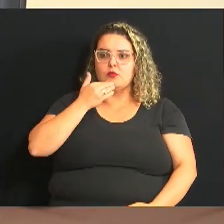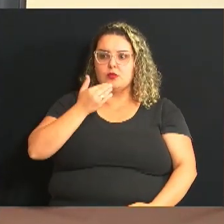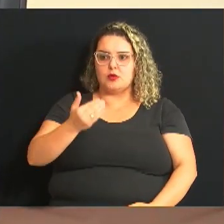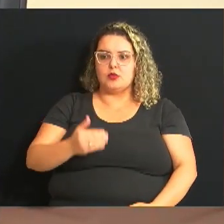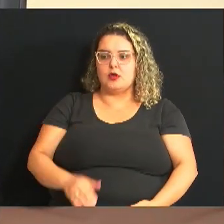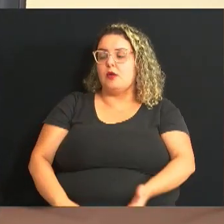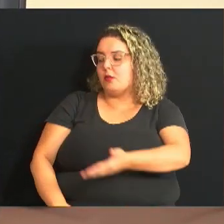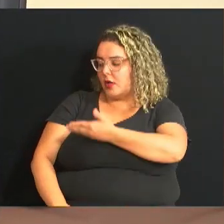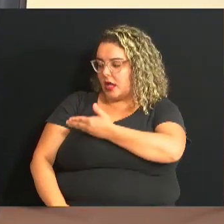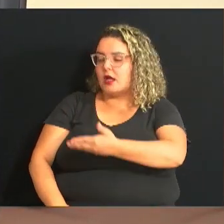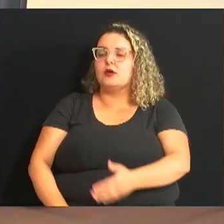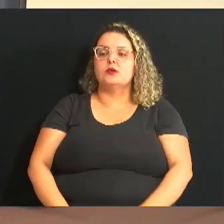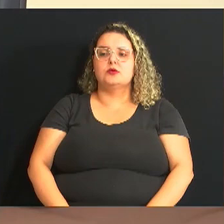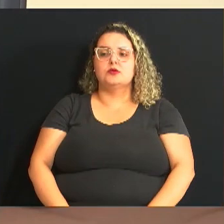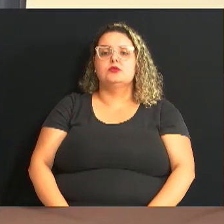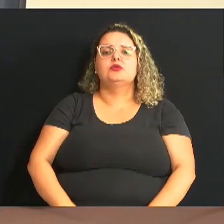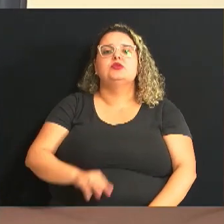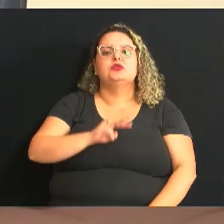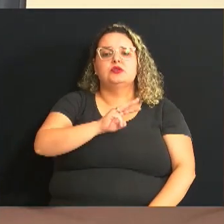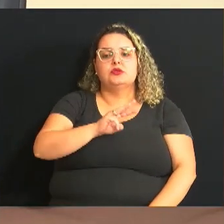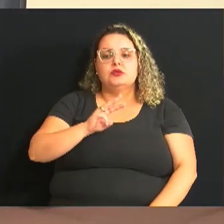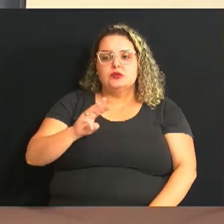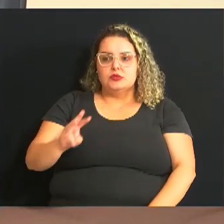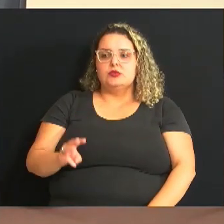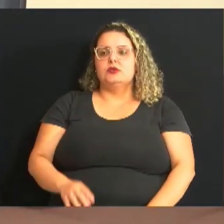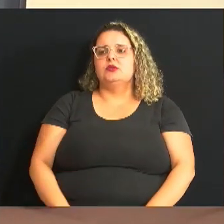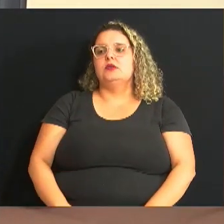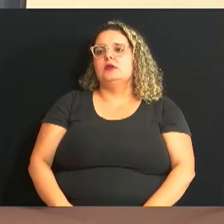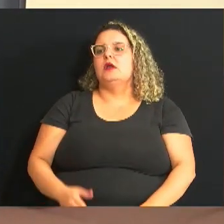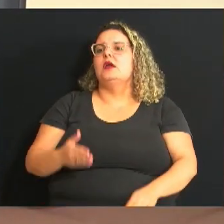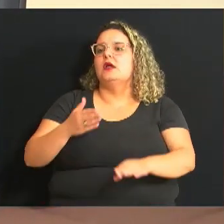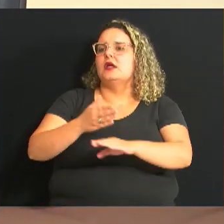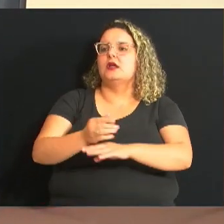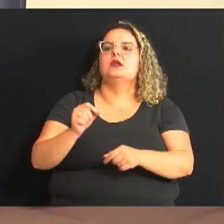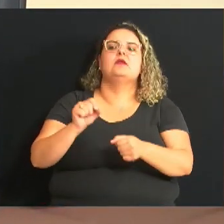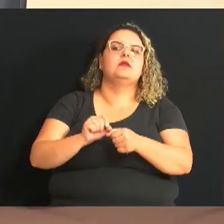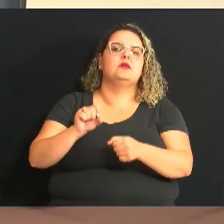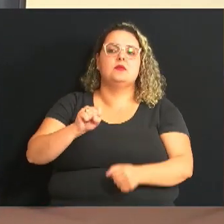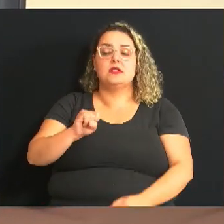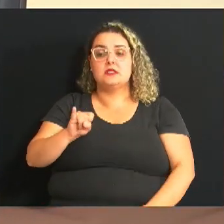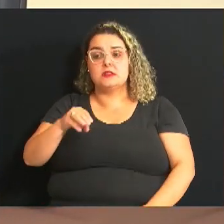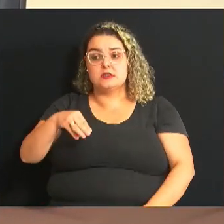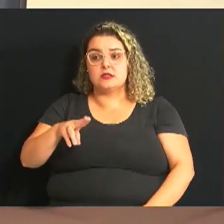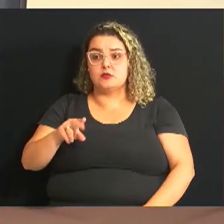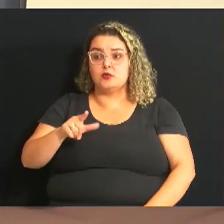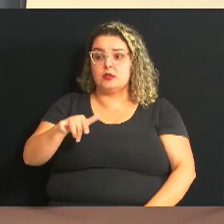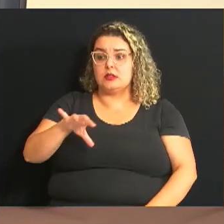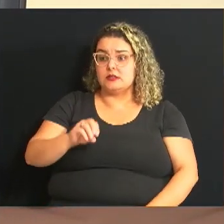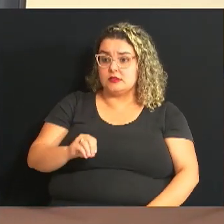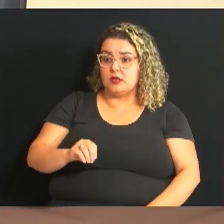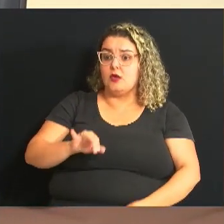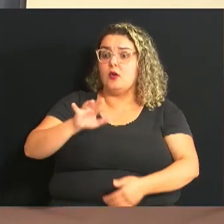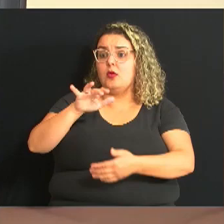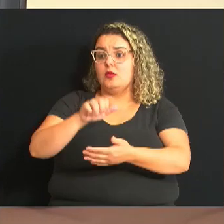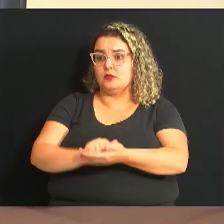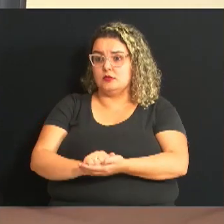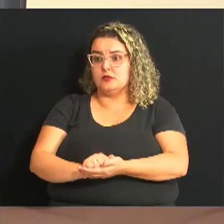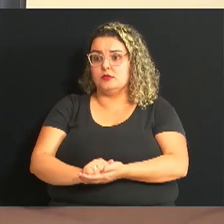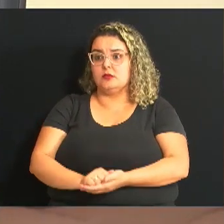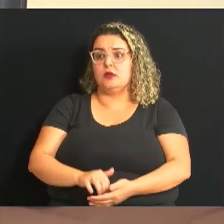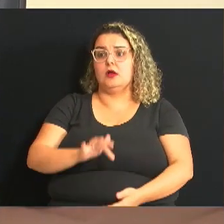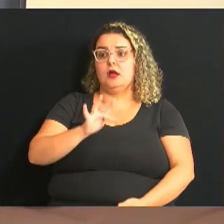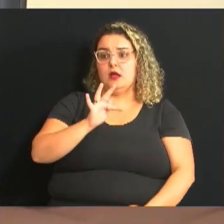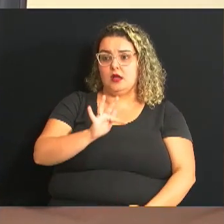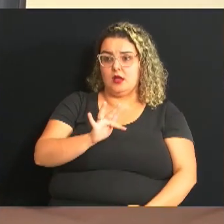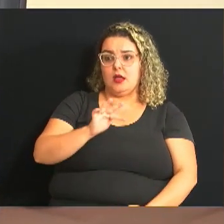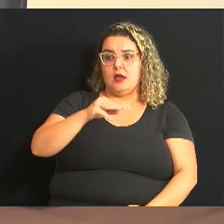aí, olha, gente, o site, então, entra, faz uma simulação, faz o cadastro e, olha,